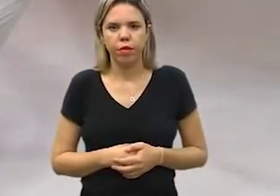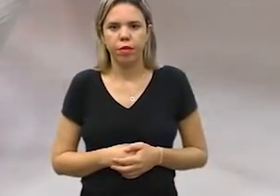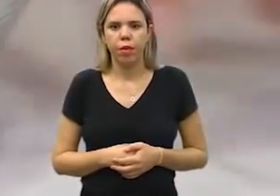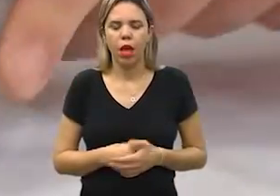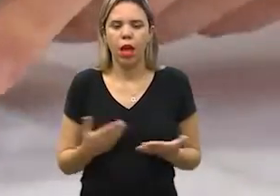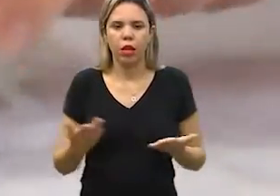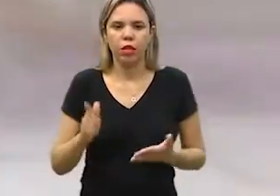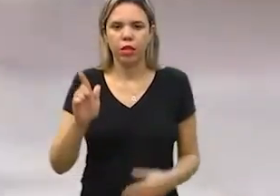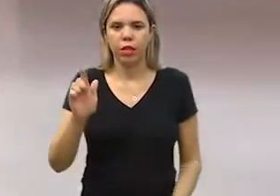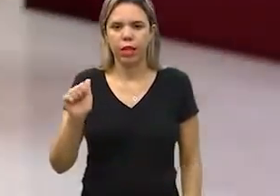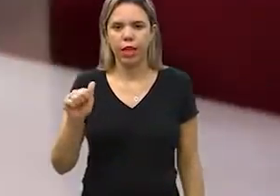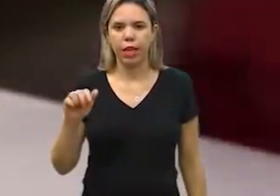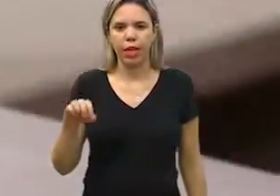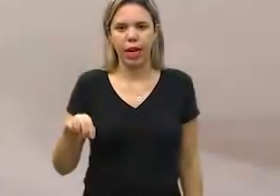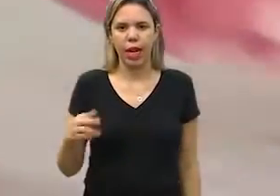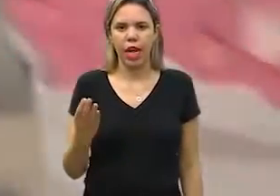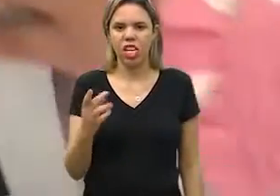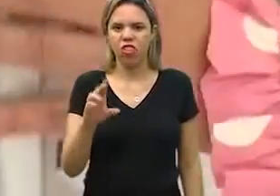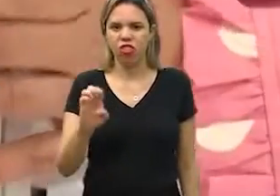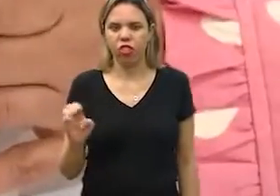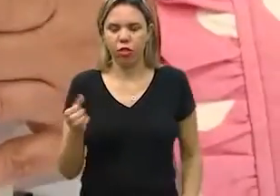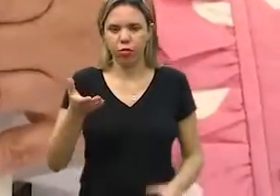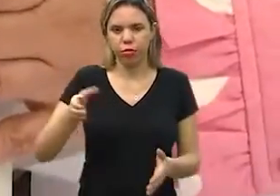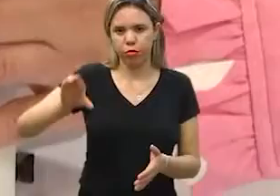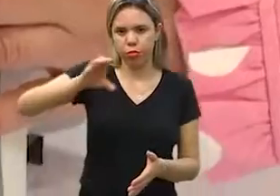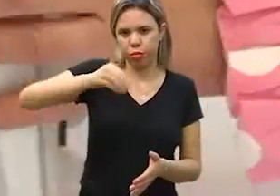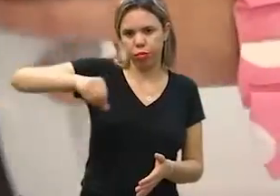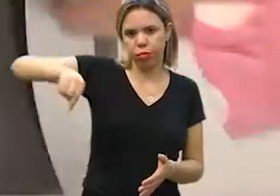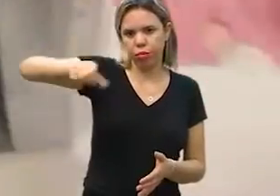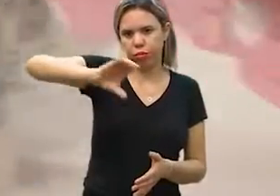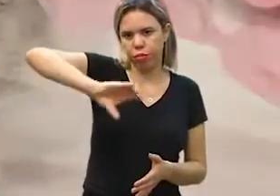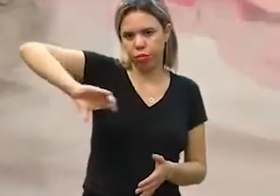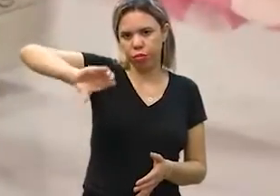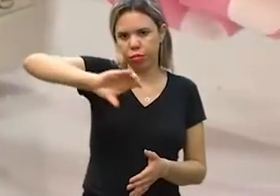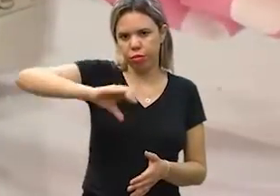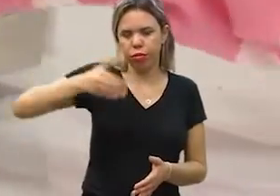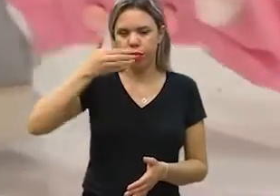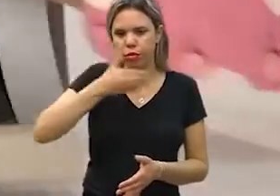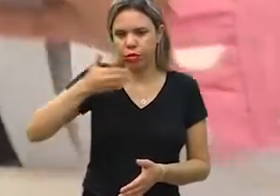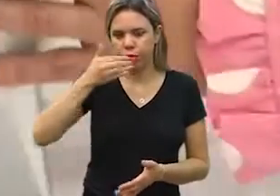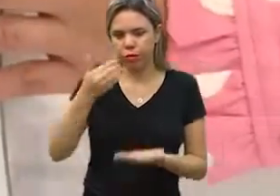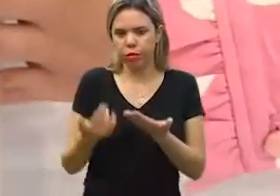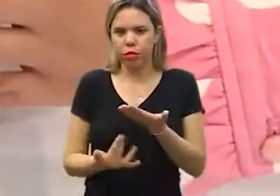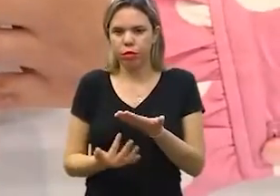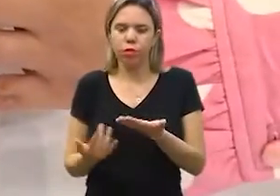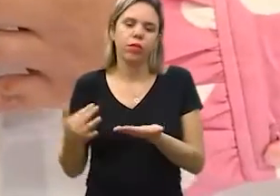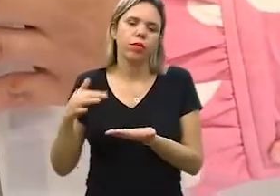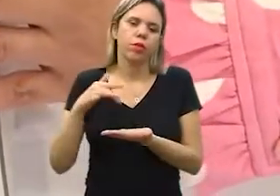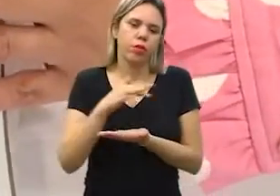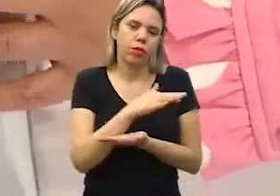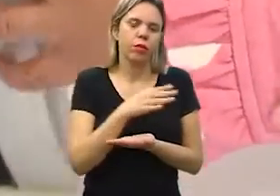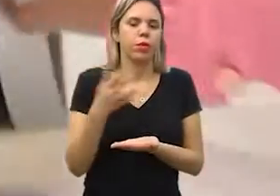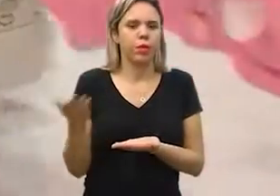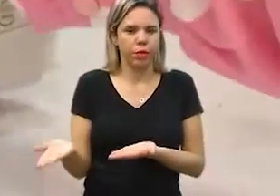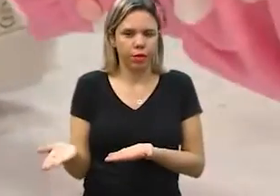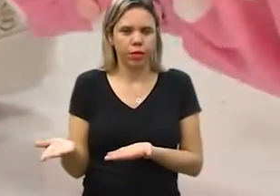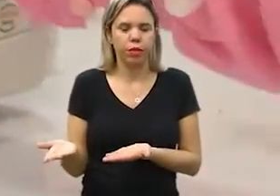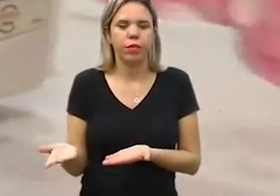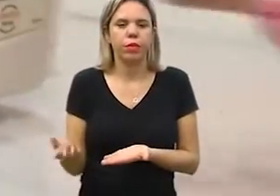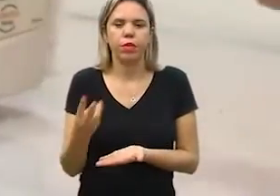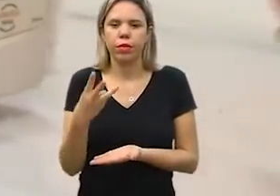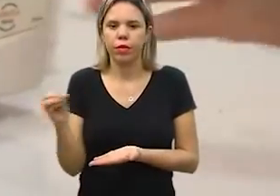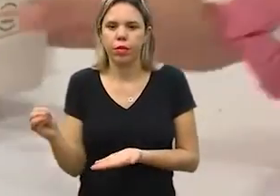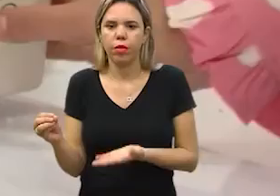Vamos fazer a ganache para colocar como a cobertura na nossa sobremesa. Então derreta o chocolate no micro-ondas